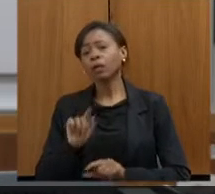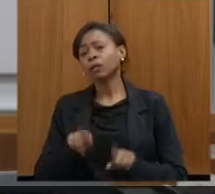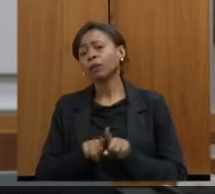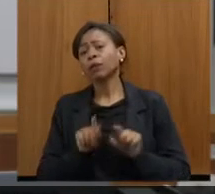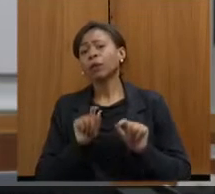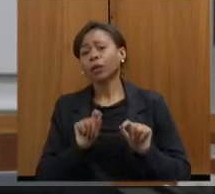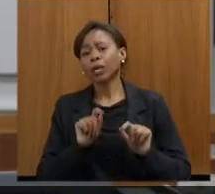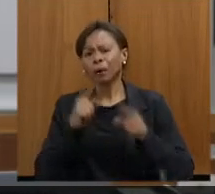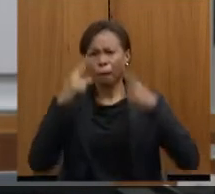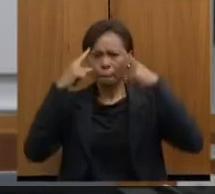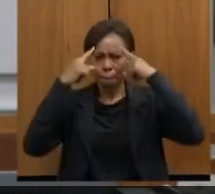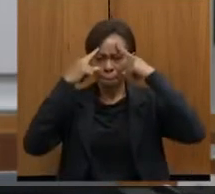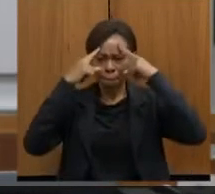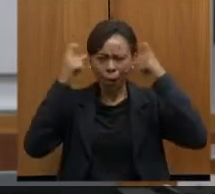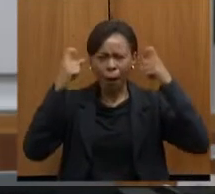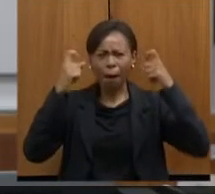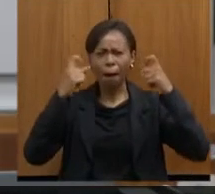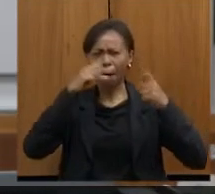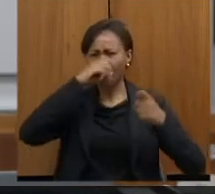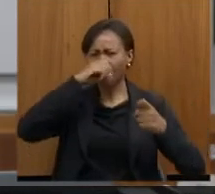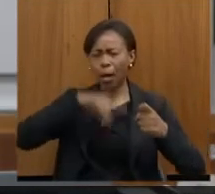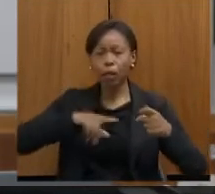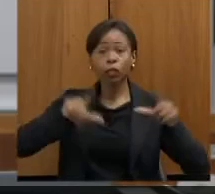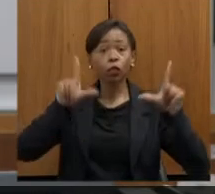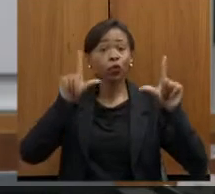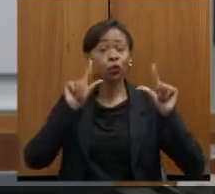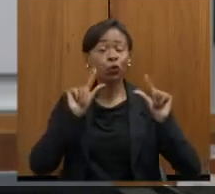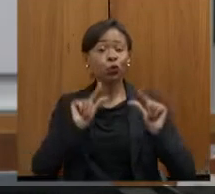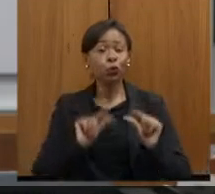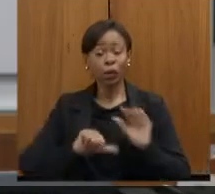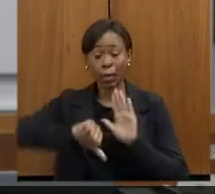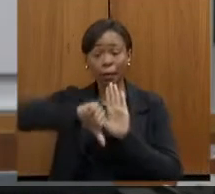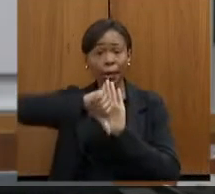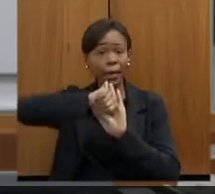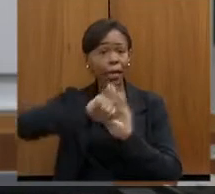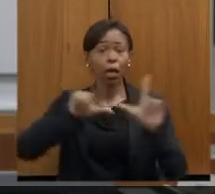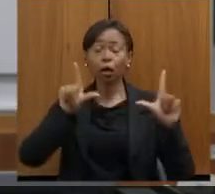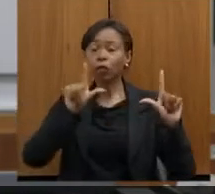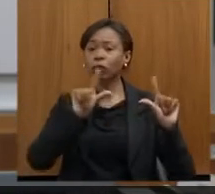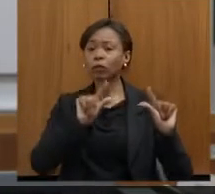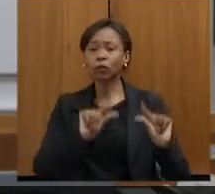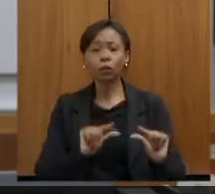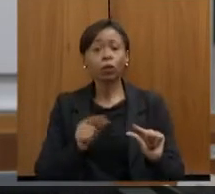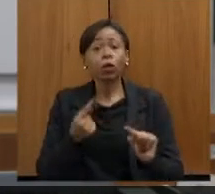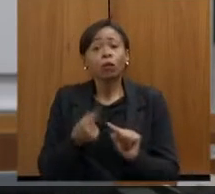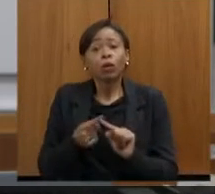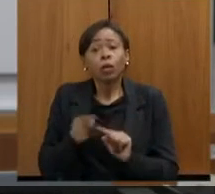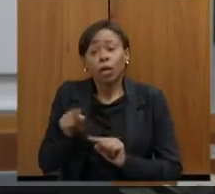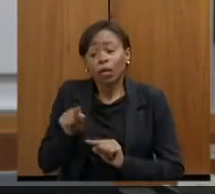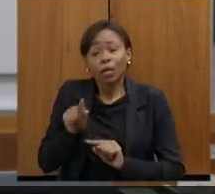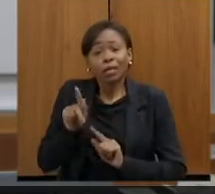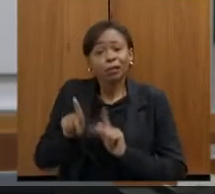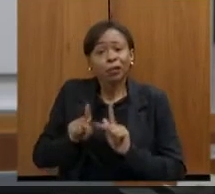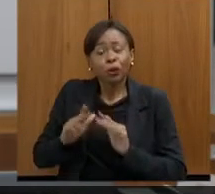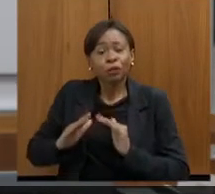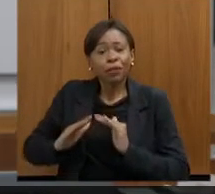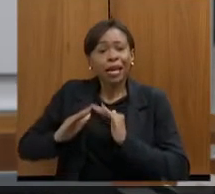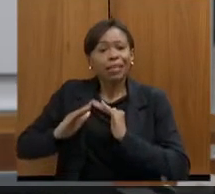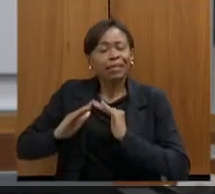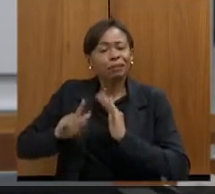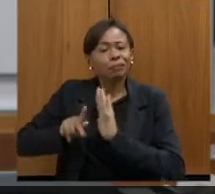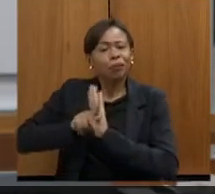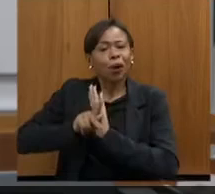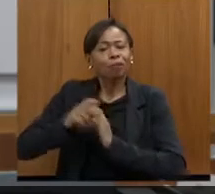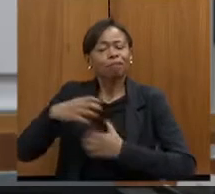criminalidade, porque as pessoas se sentem mais seguras de seus imóveis. inclusive até a